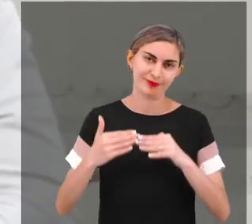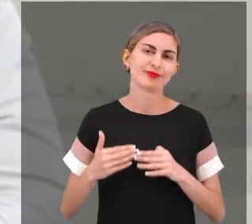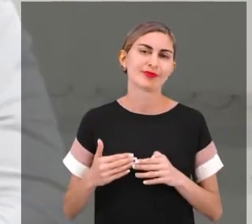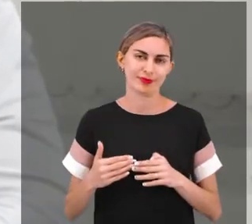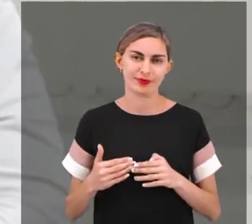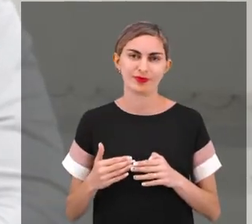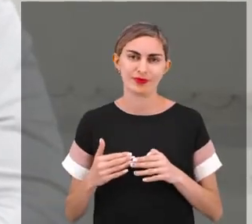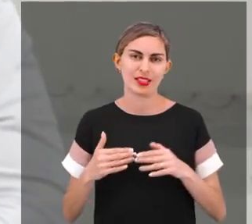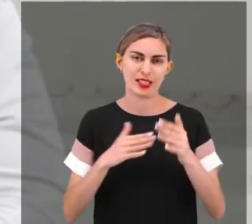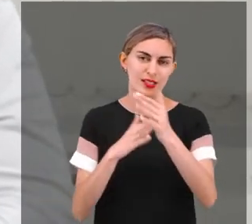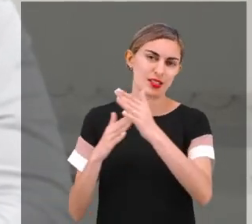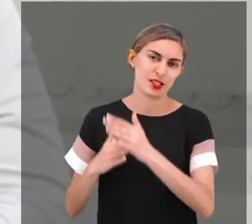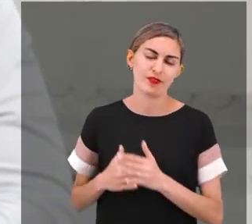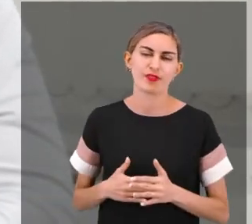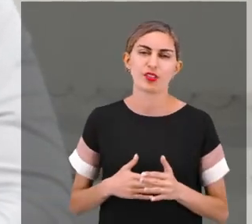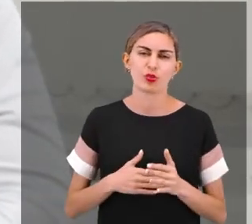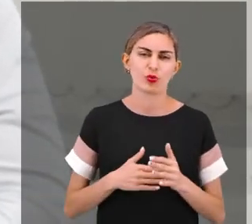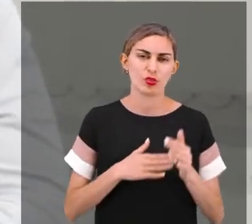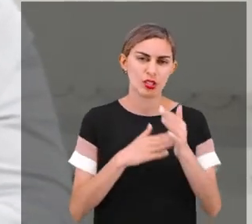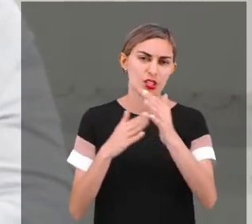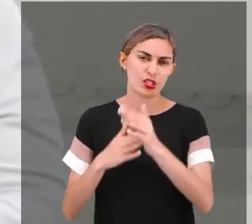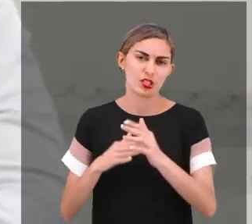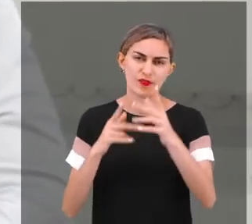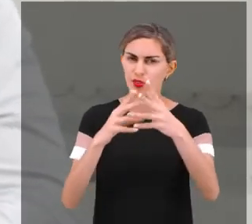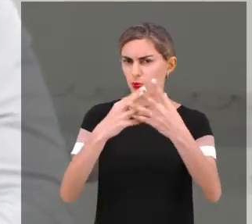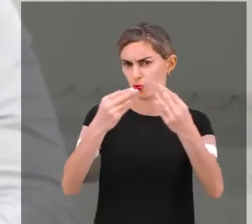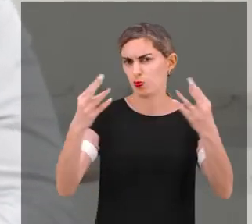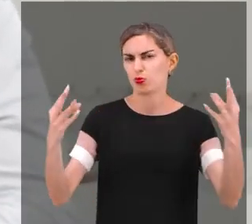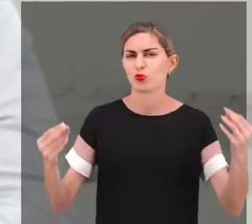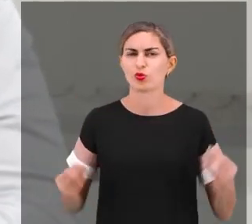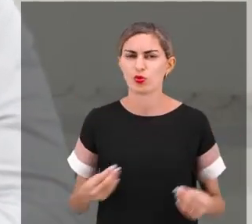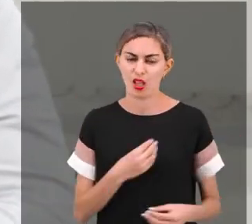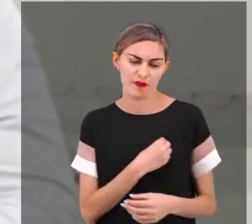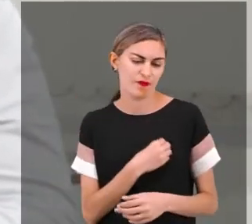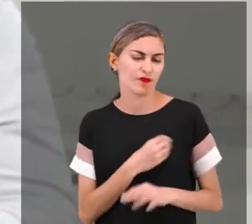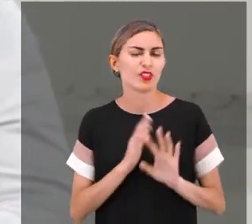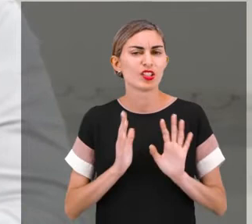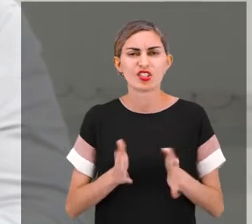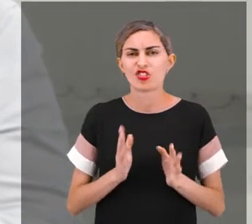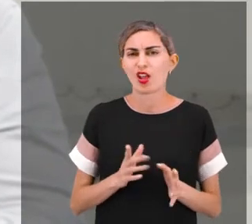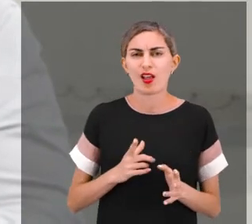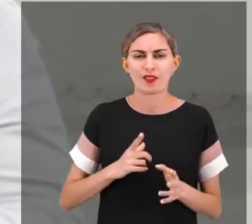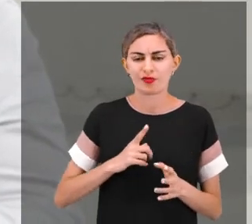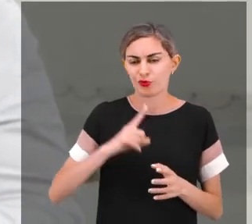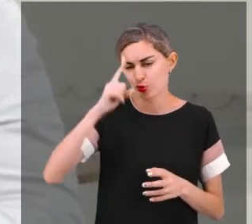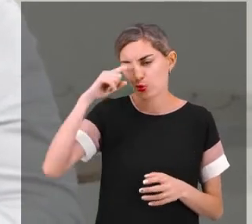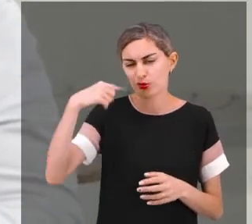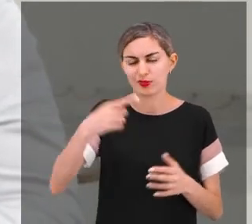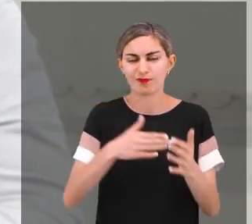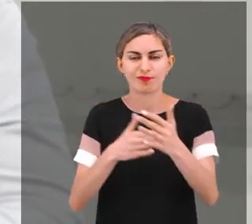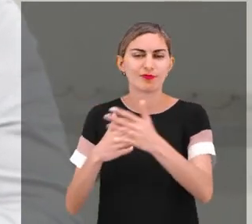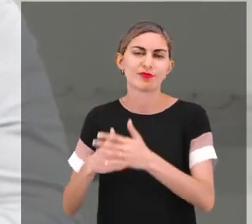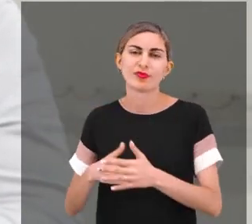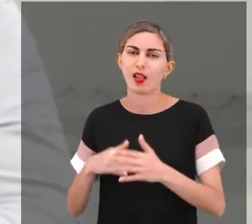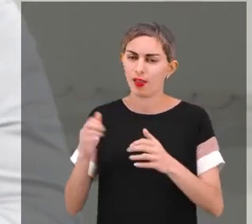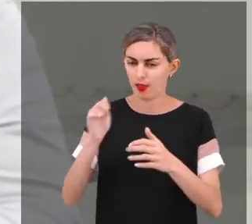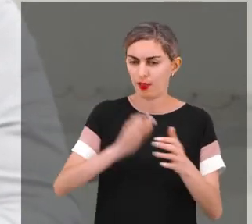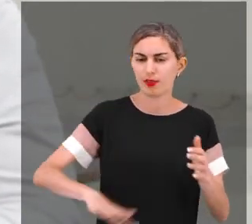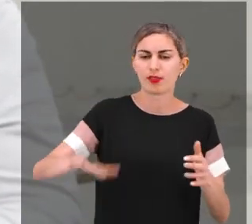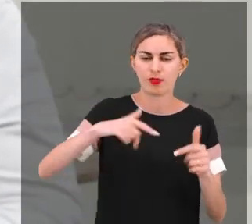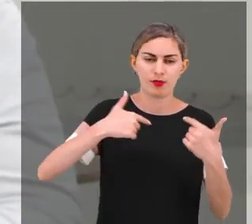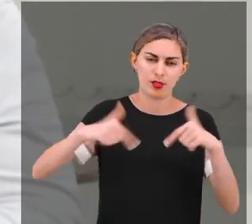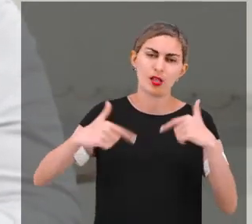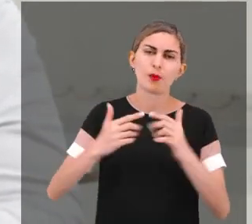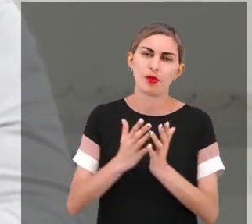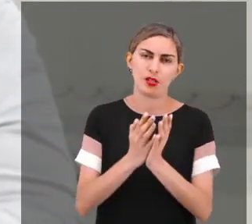superemos os desafios. Desafios vão ser muitos, não é? A vida já é um desafio. E na atividade